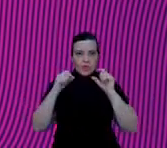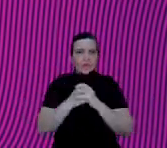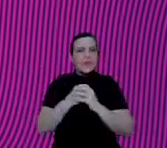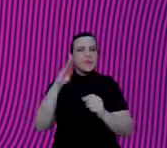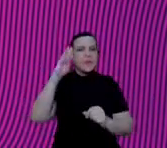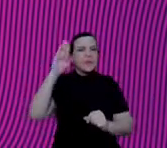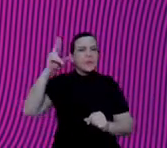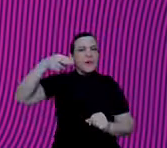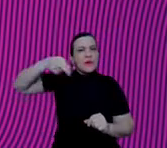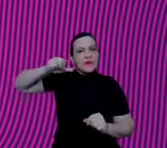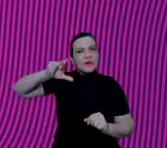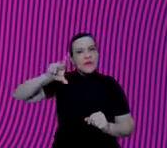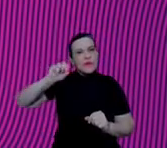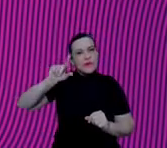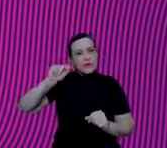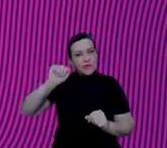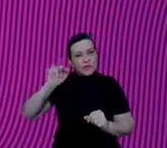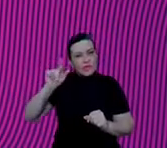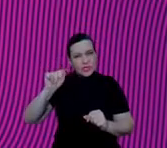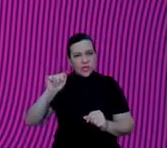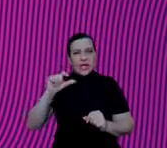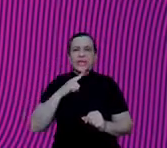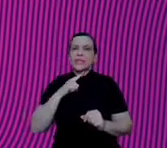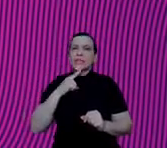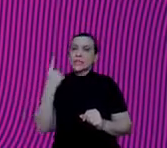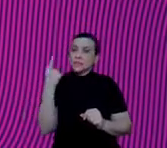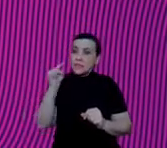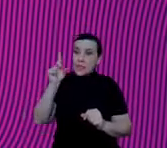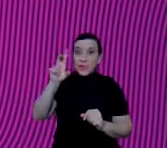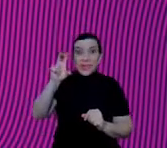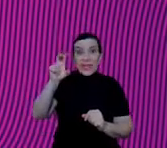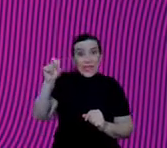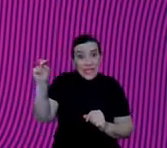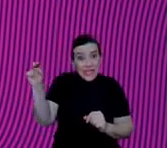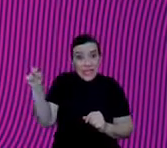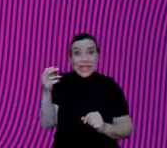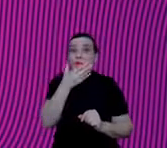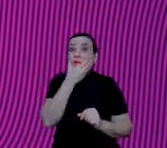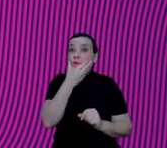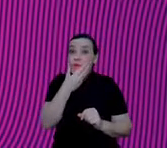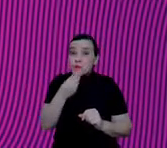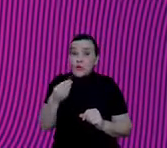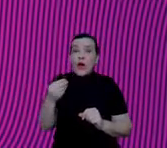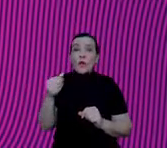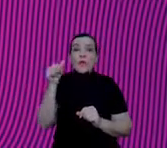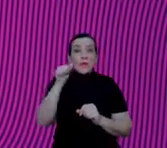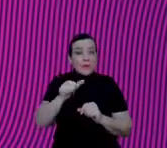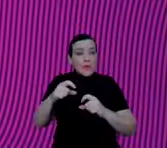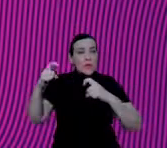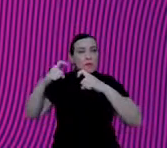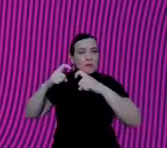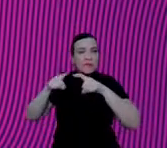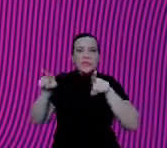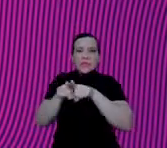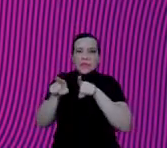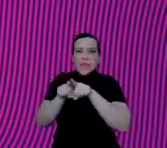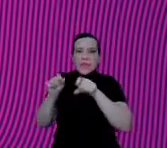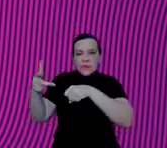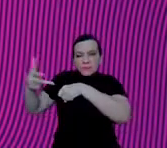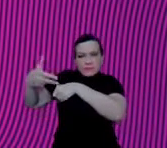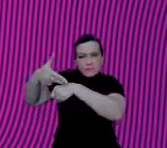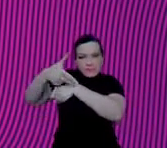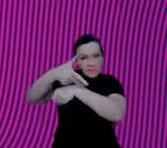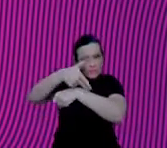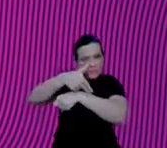mais de 1.500 neurologistas, neurocirurgiões e neurointervencionistas nas demais regiões do